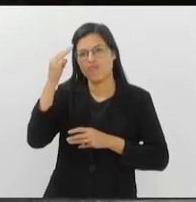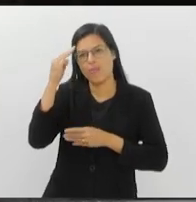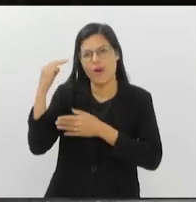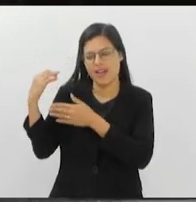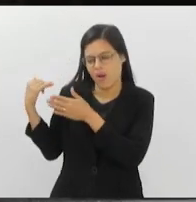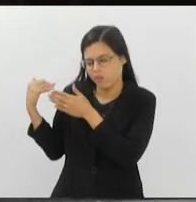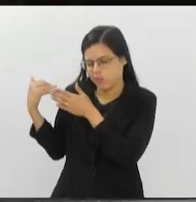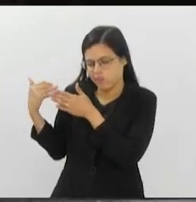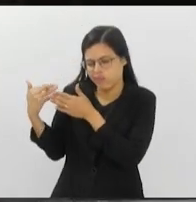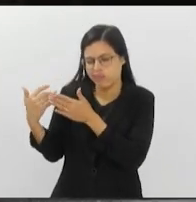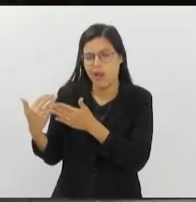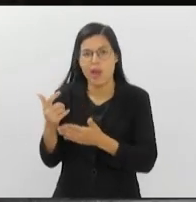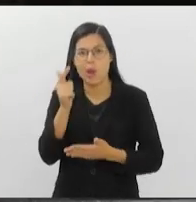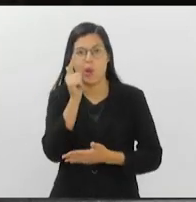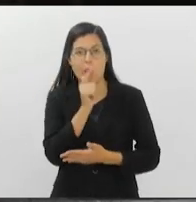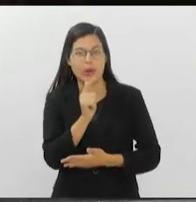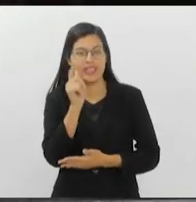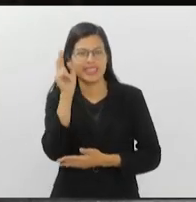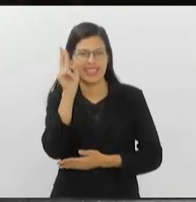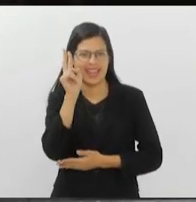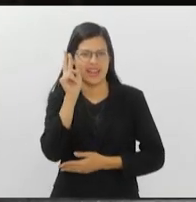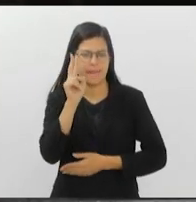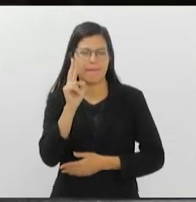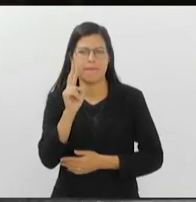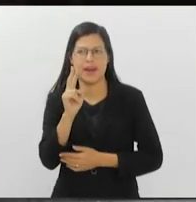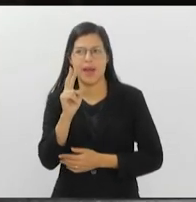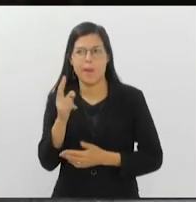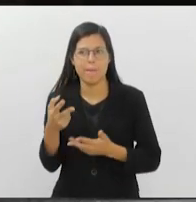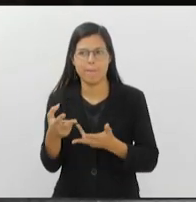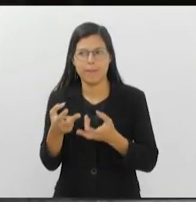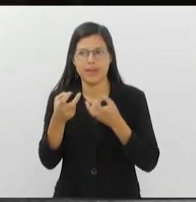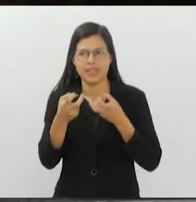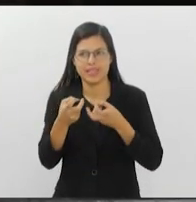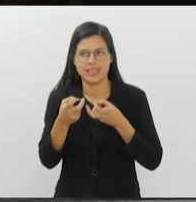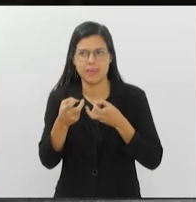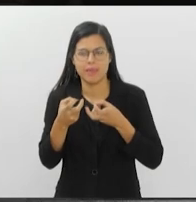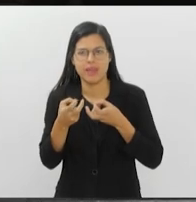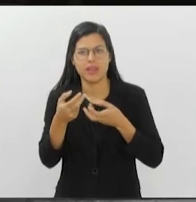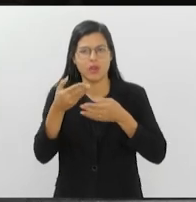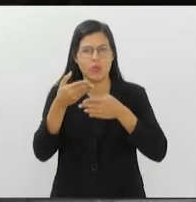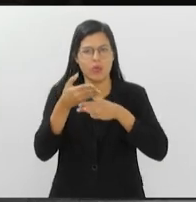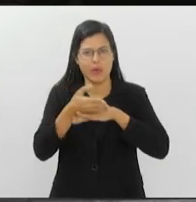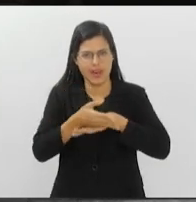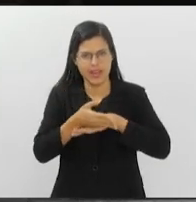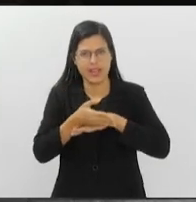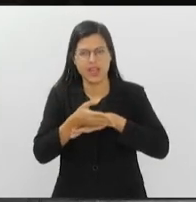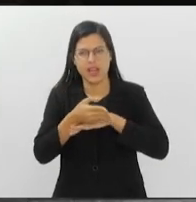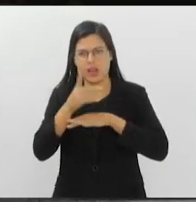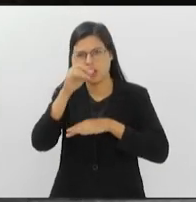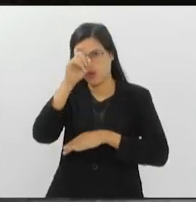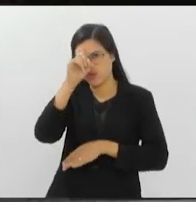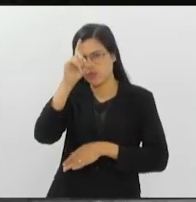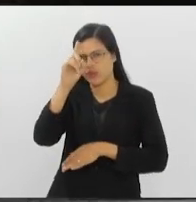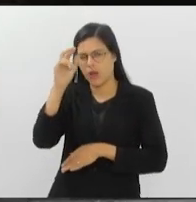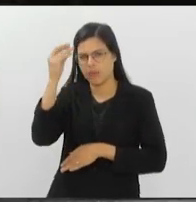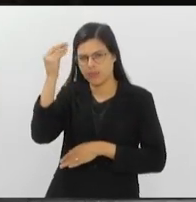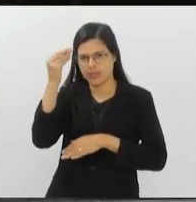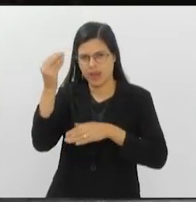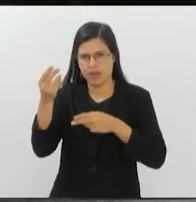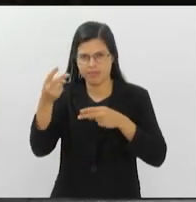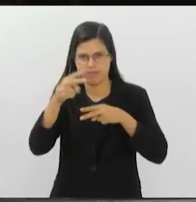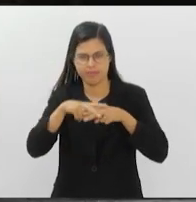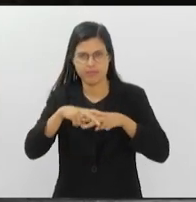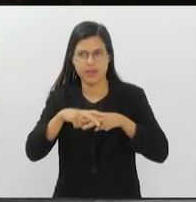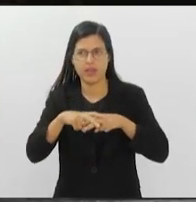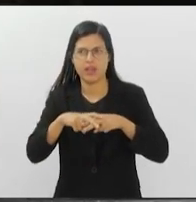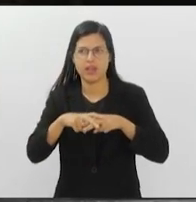minha trajetória. E eu me dei conta que a primeira vez que eu pisei no manicômio foi aos 11 anos de idade. Por uma coincidência